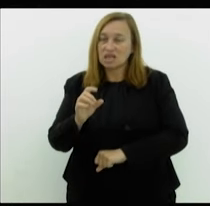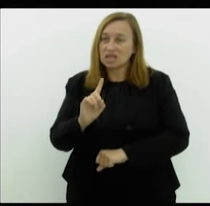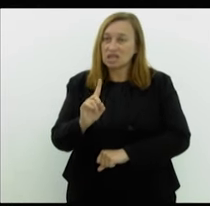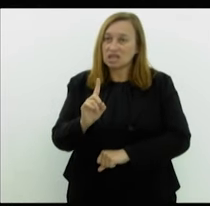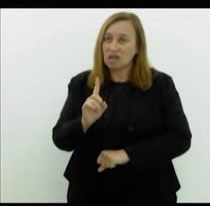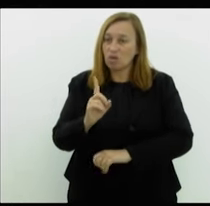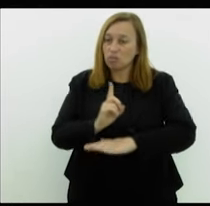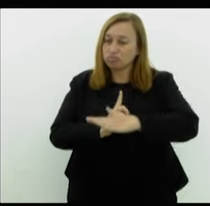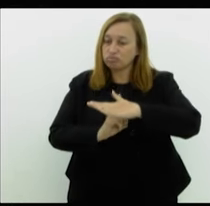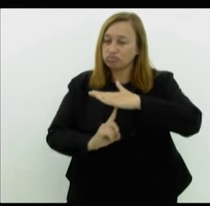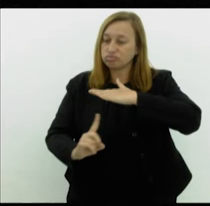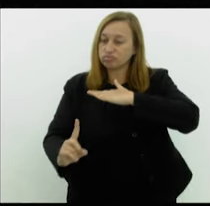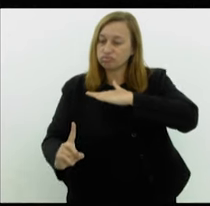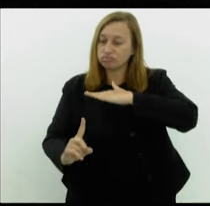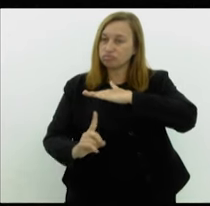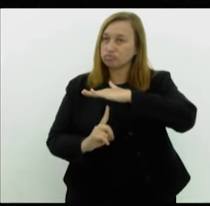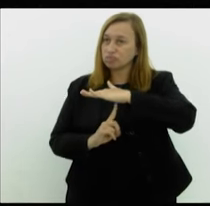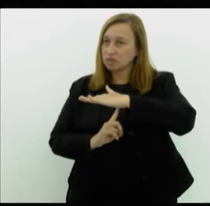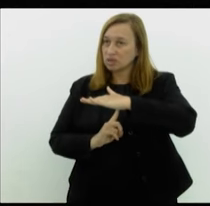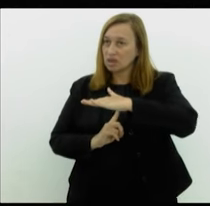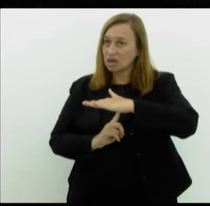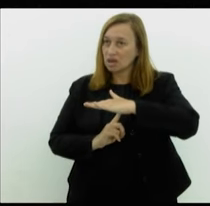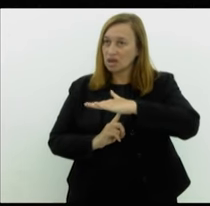mordomias e sem benefícios.